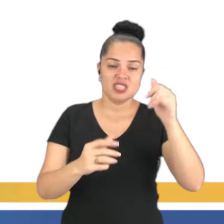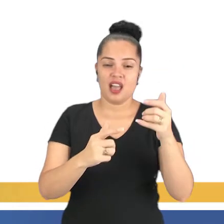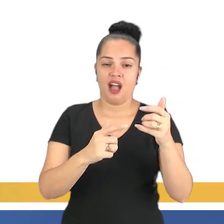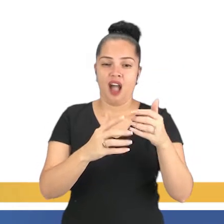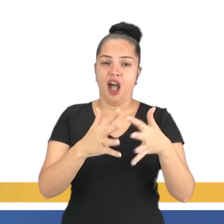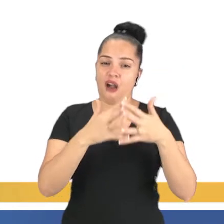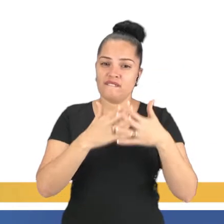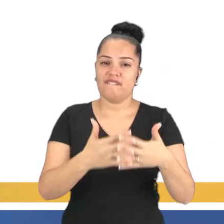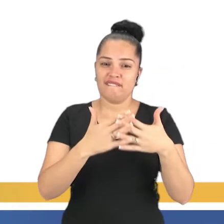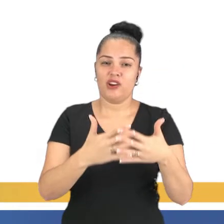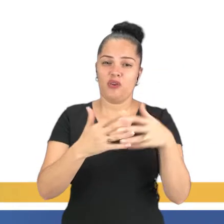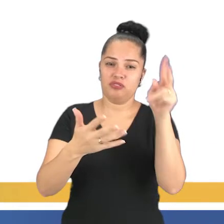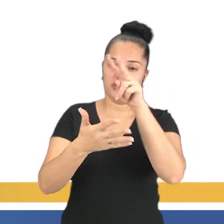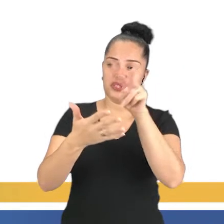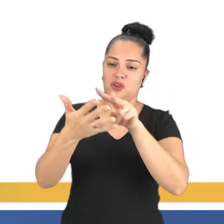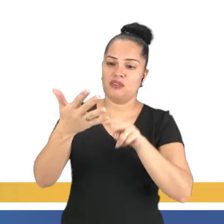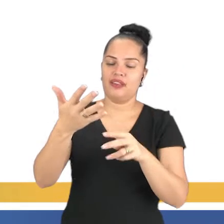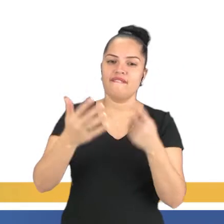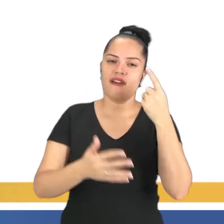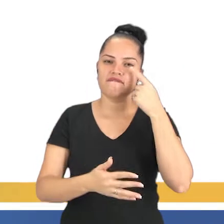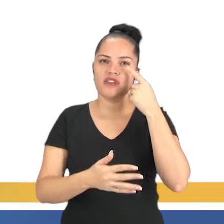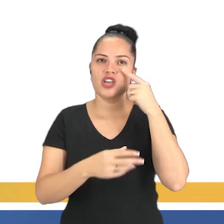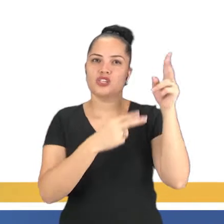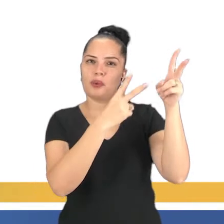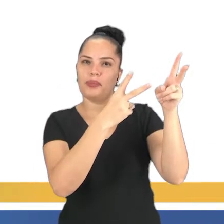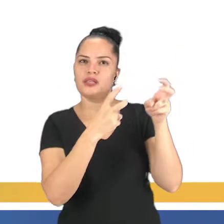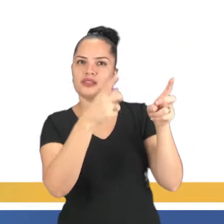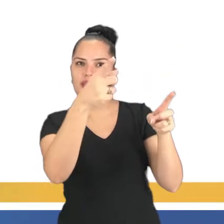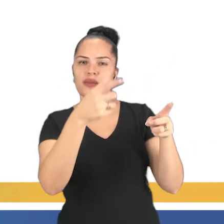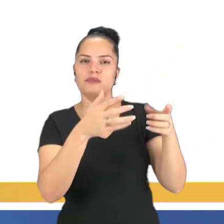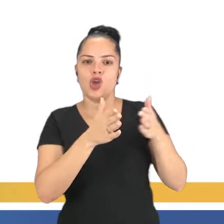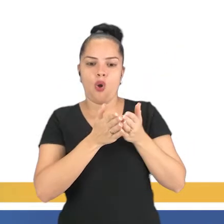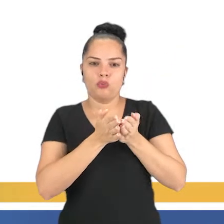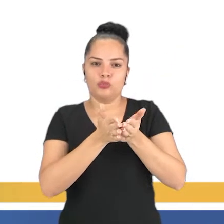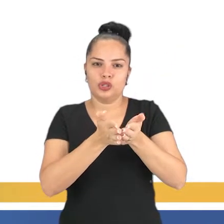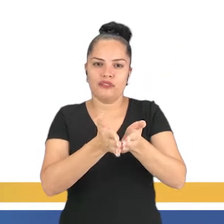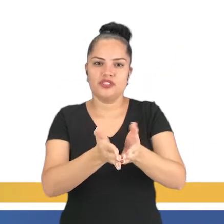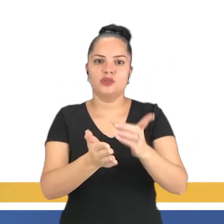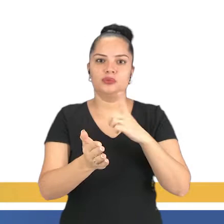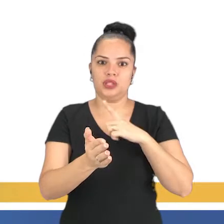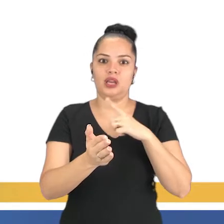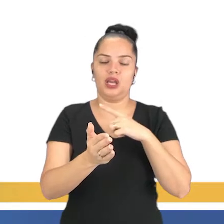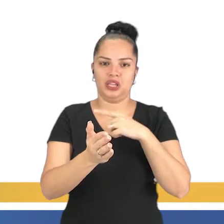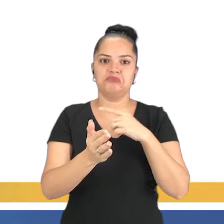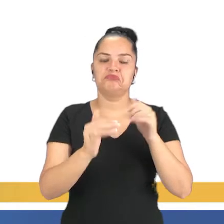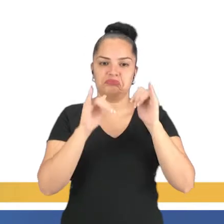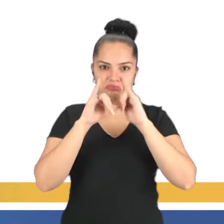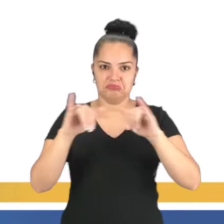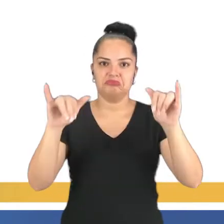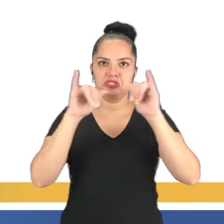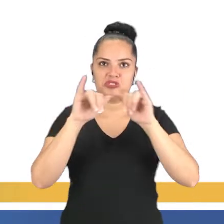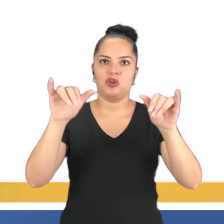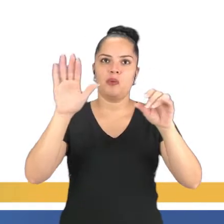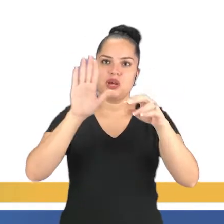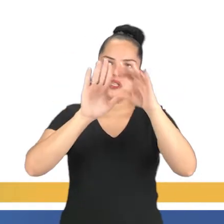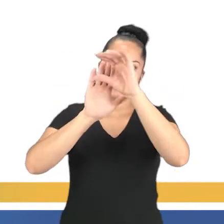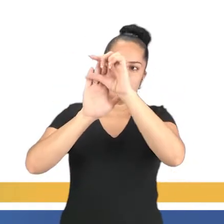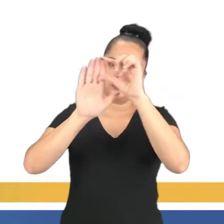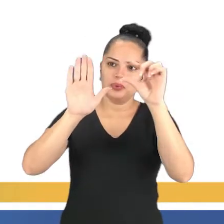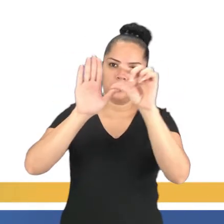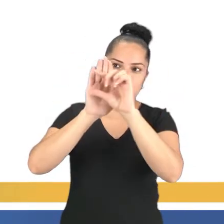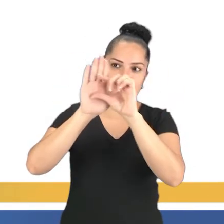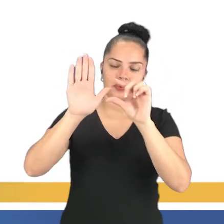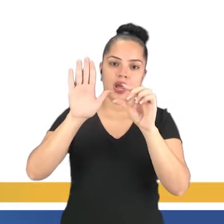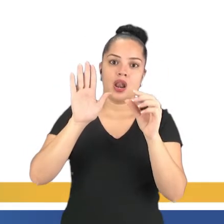Observa aí no nosso slide o infográfico do navio, você vê que cada parte tem uma setinha, uma informação, correto? E a imagem ela é